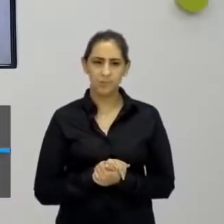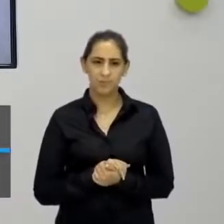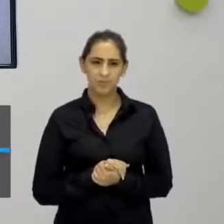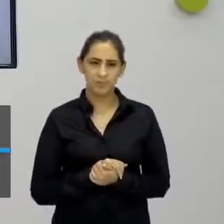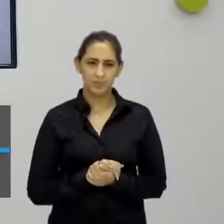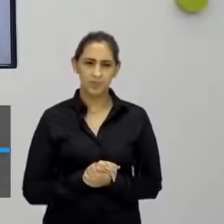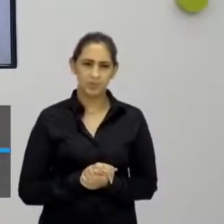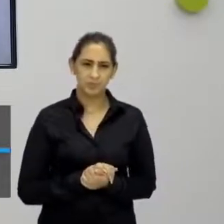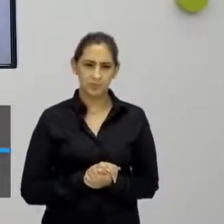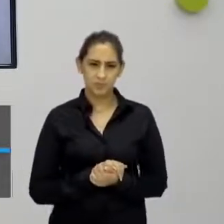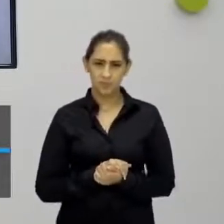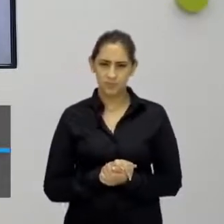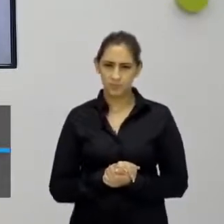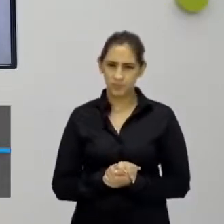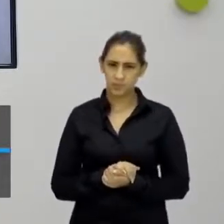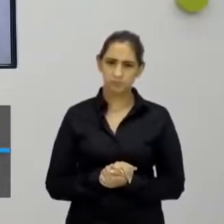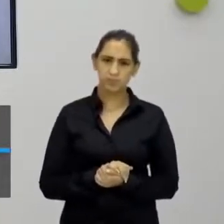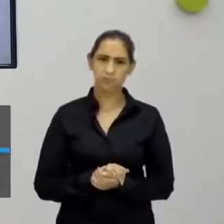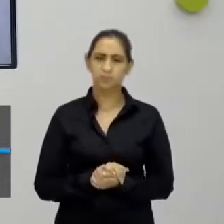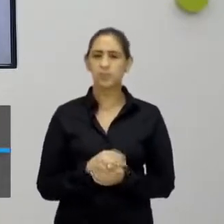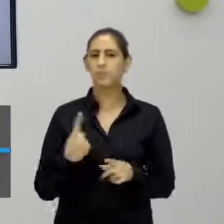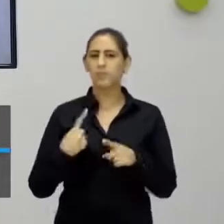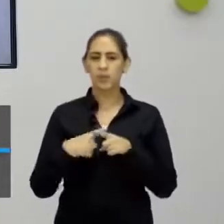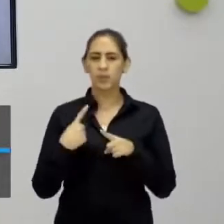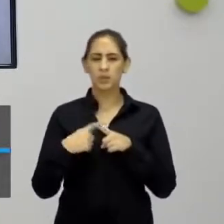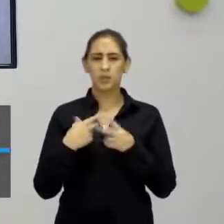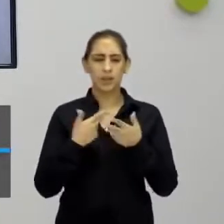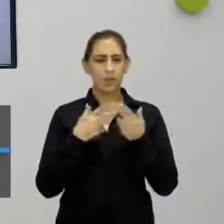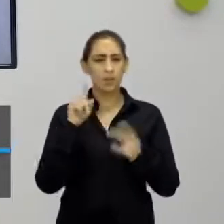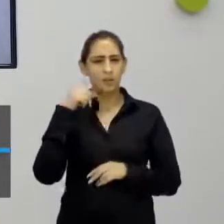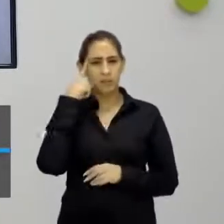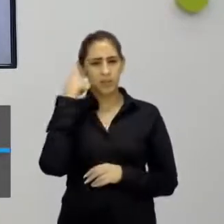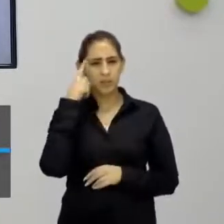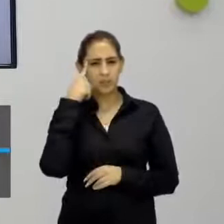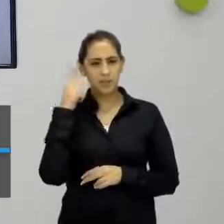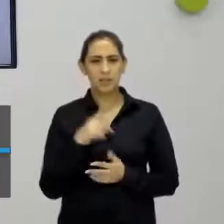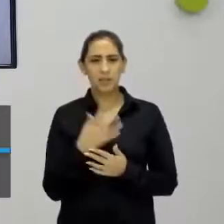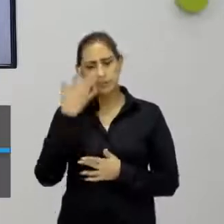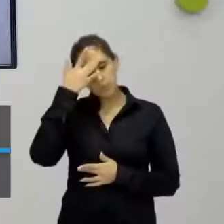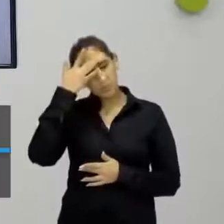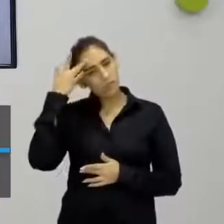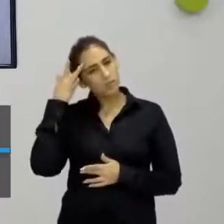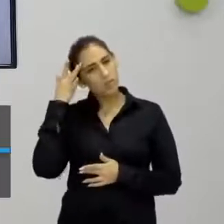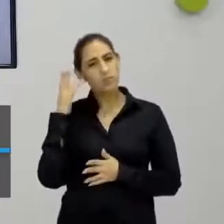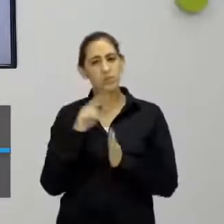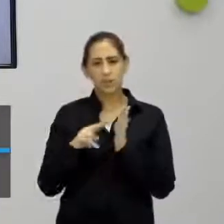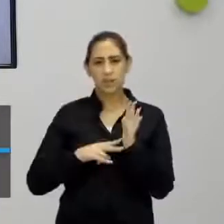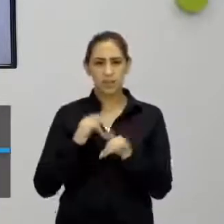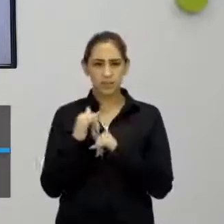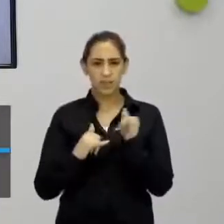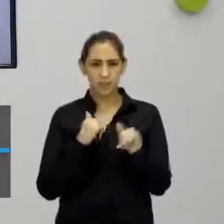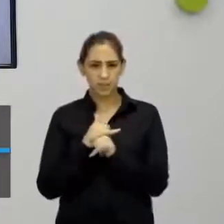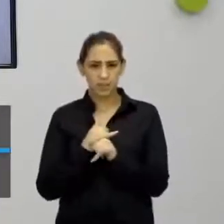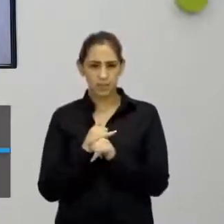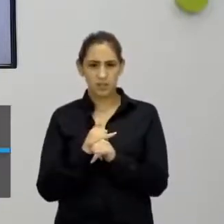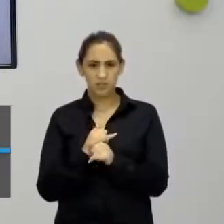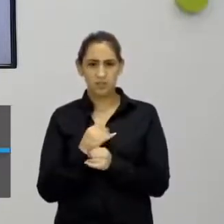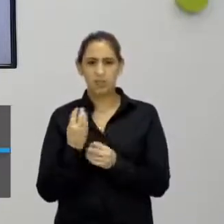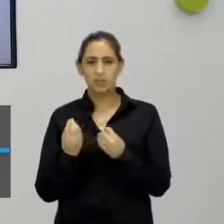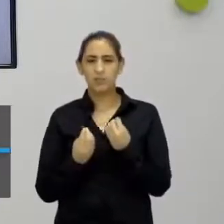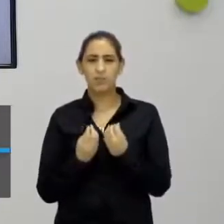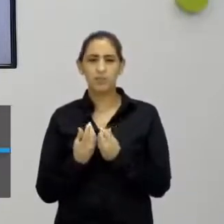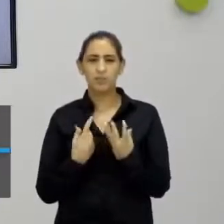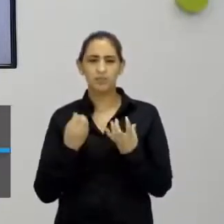um debate tão profundo. Porque é algo a se pensar. A pessoa só lê na internet, será que ela é leitora? Porque eu